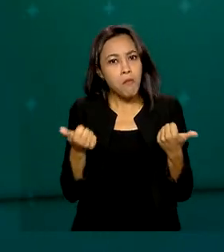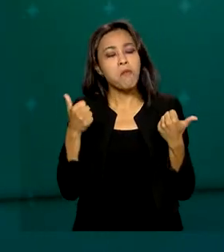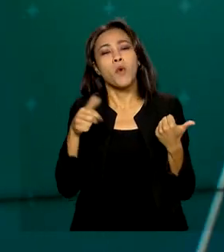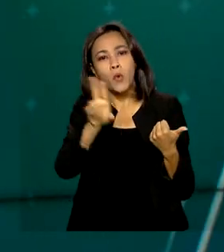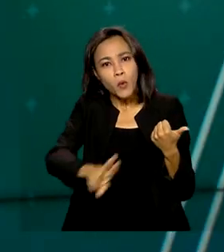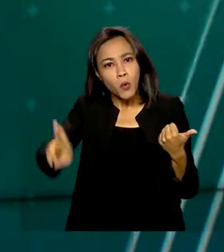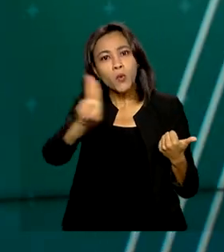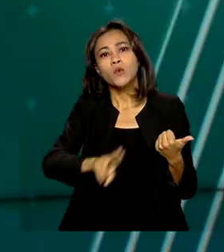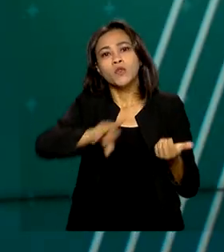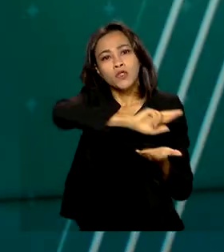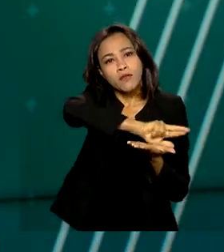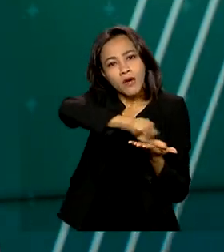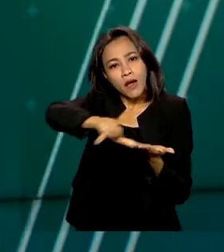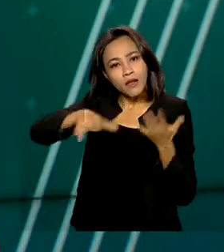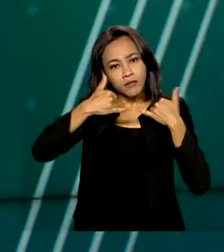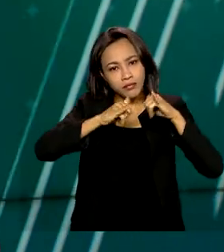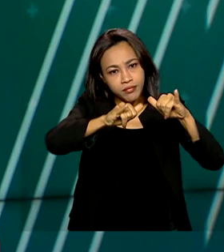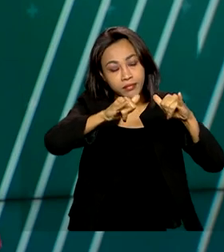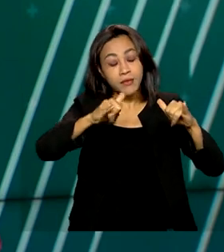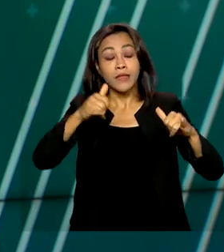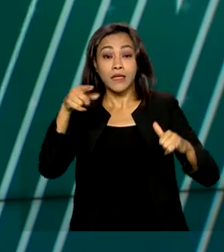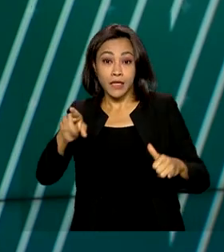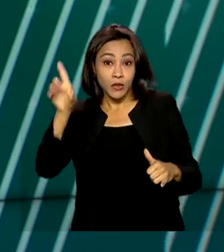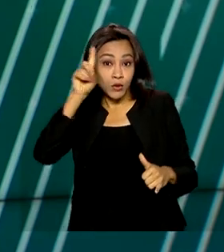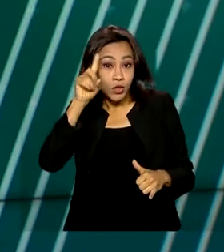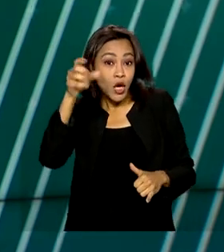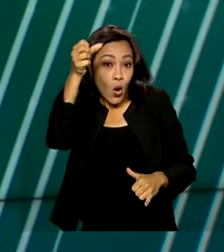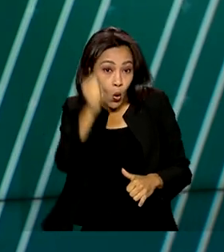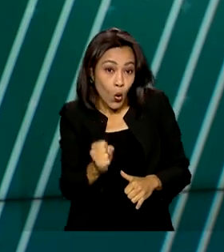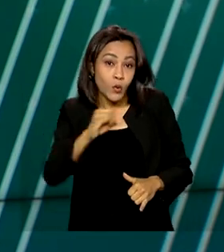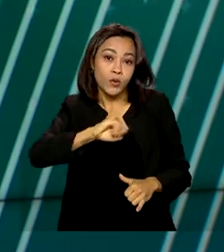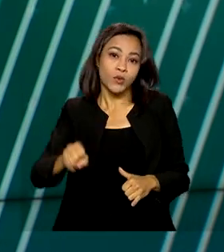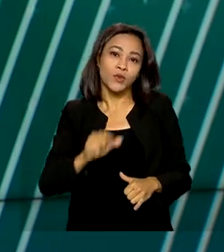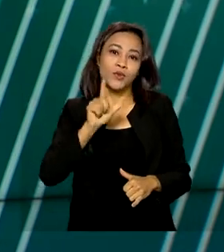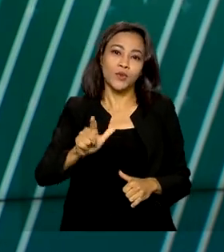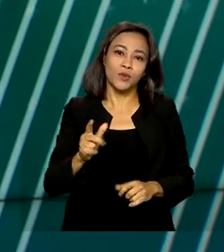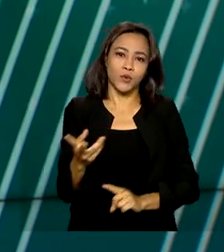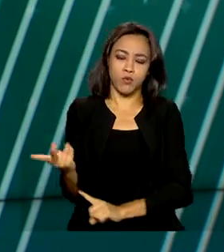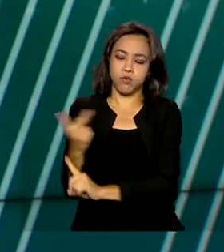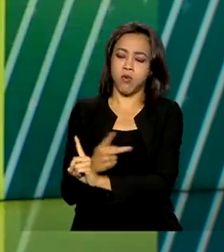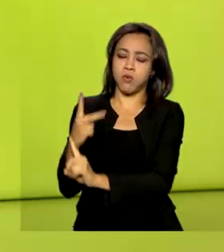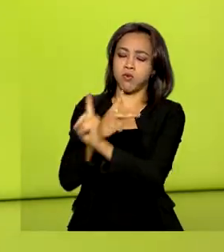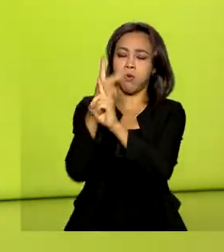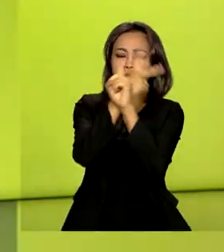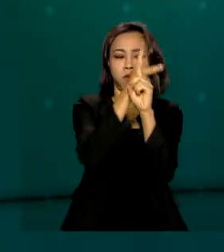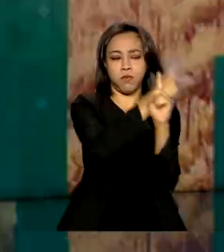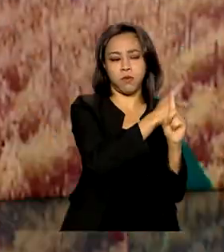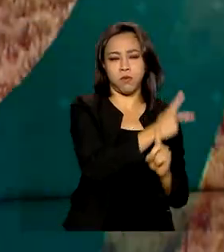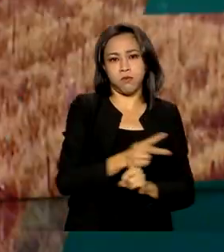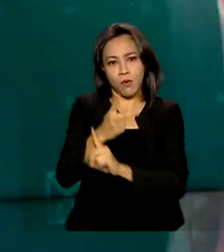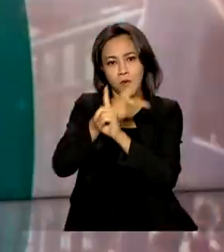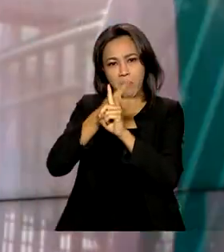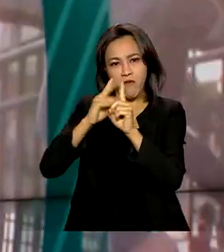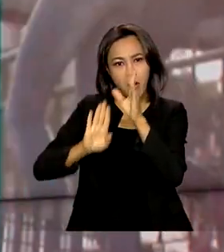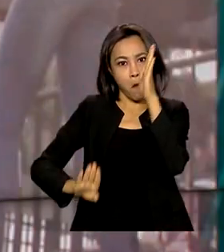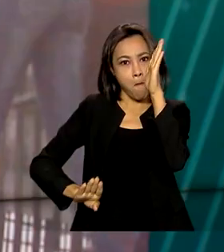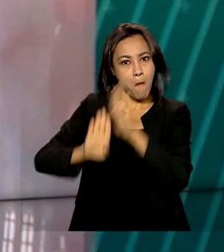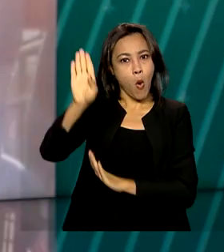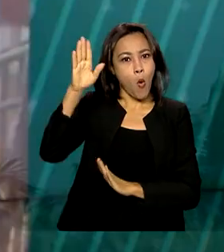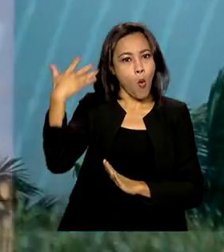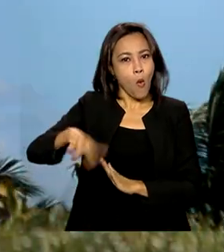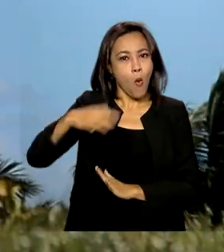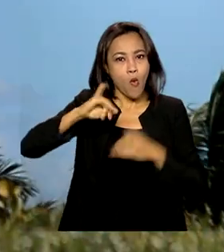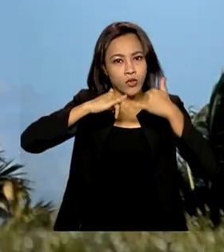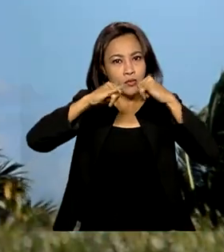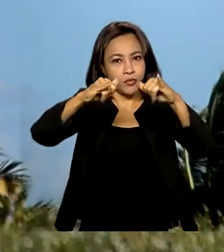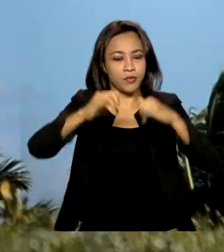o uso de fontes renováveis. Tanto que no dia 8 de julho, os parques eólicos brasileiros bateram recorde de geração.